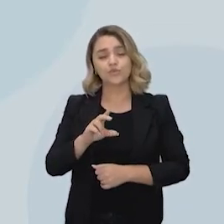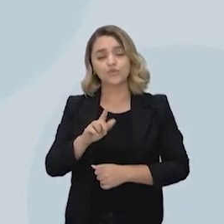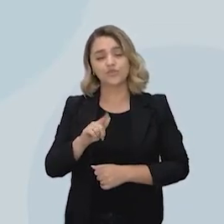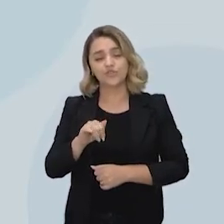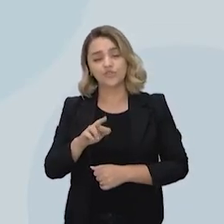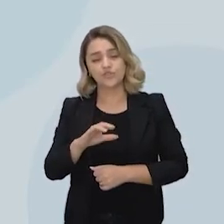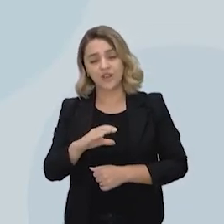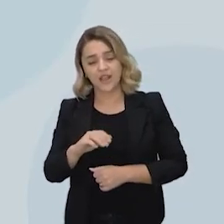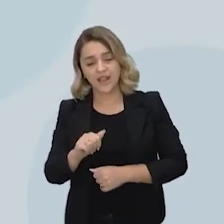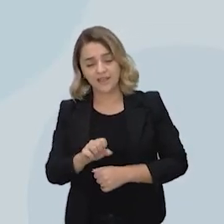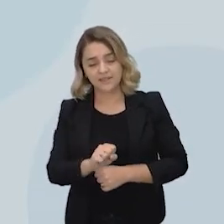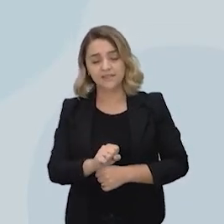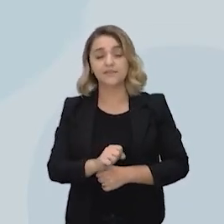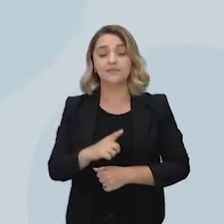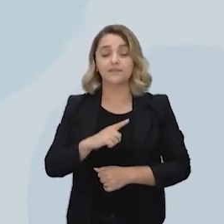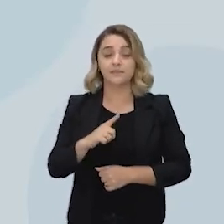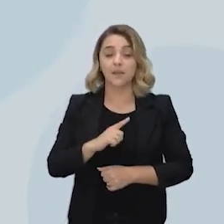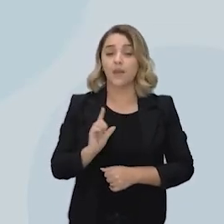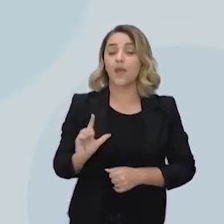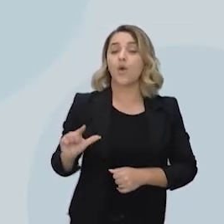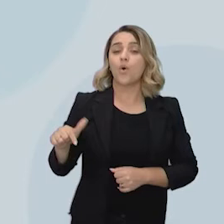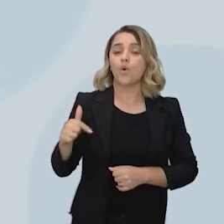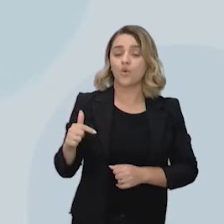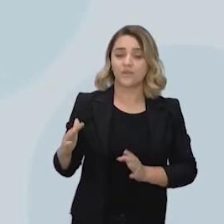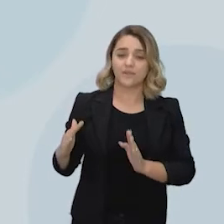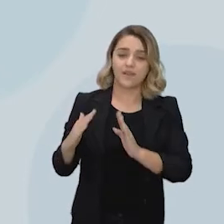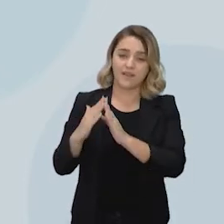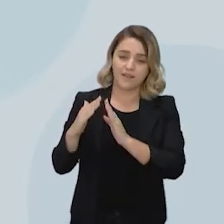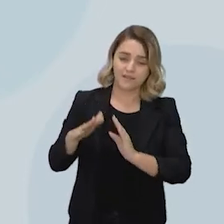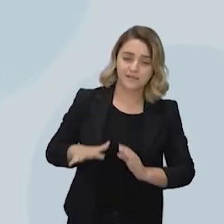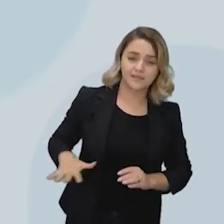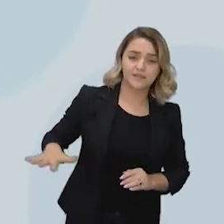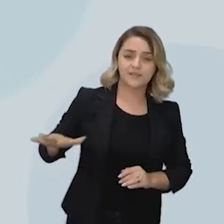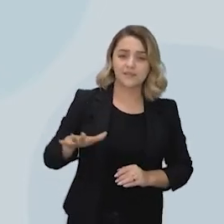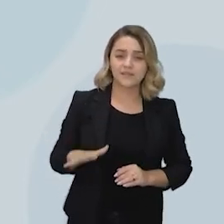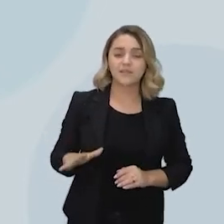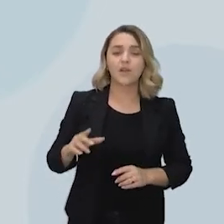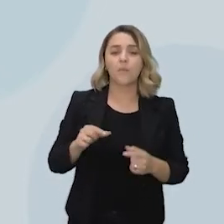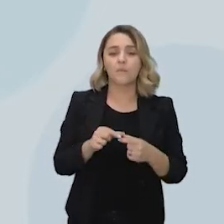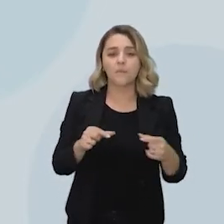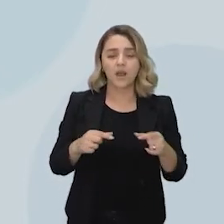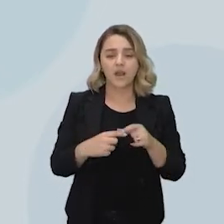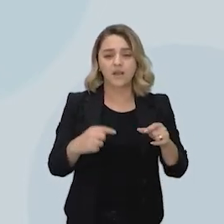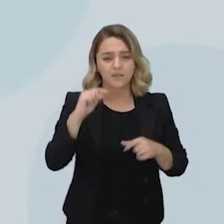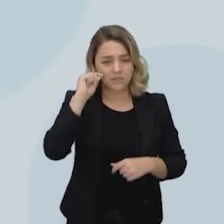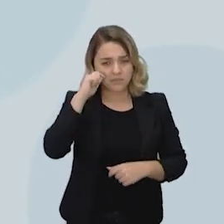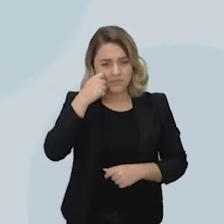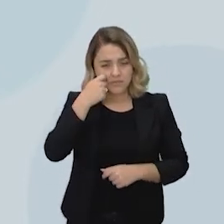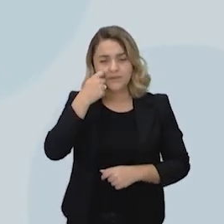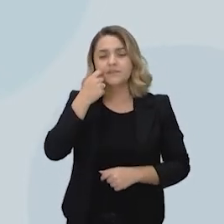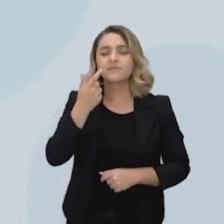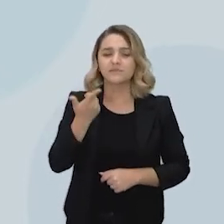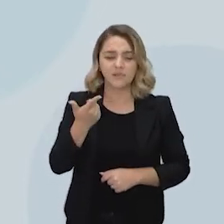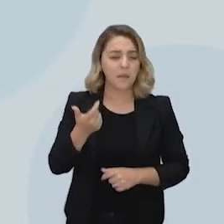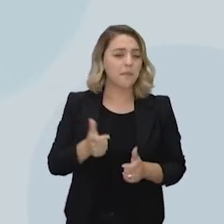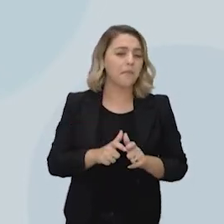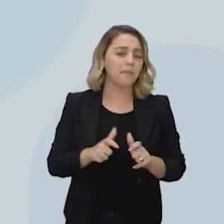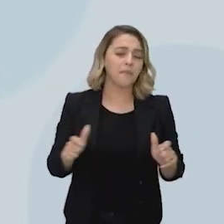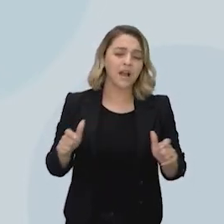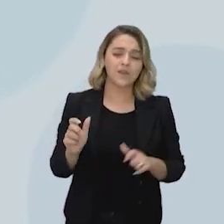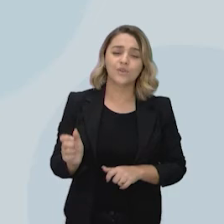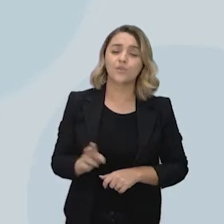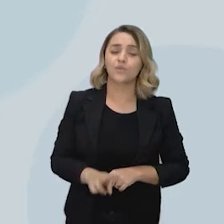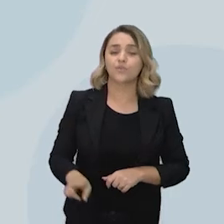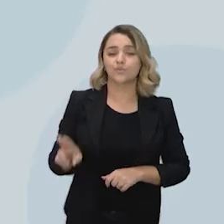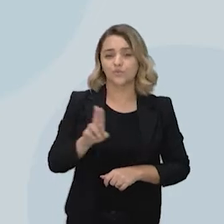uma outra parte foi aí para o setor residencial, né, que é esse carvão e a maioria utilizado aí